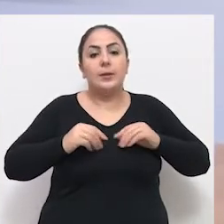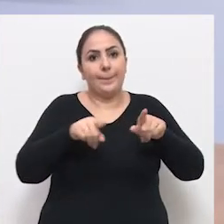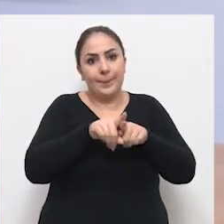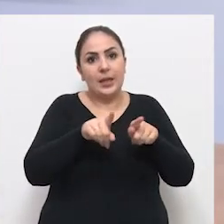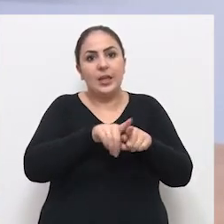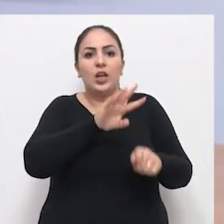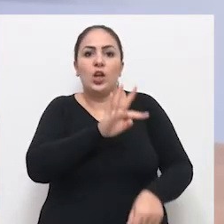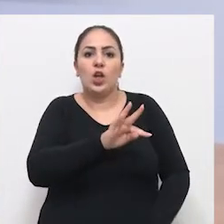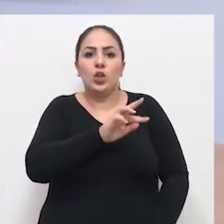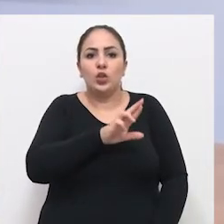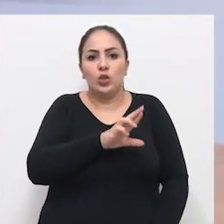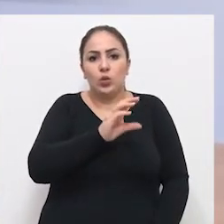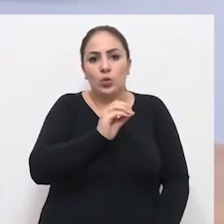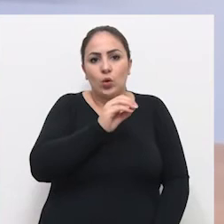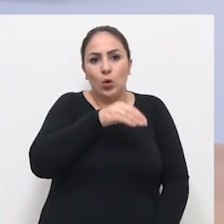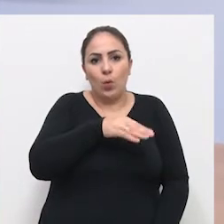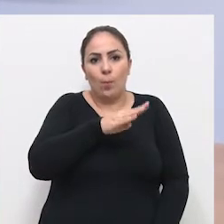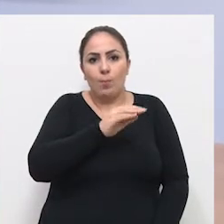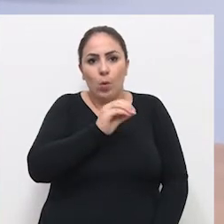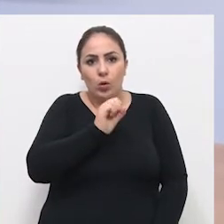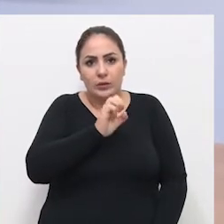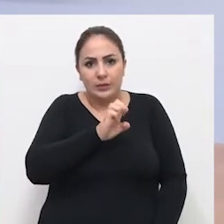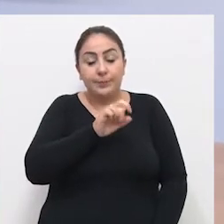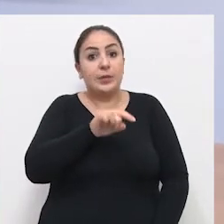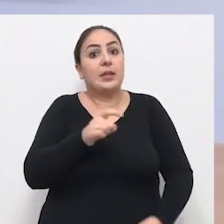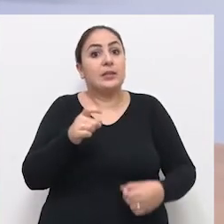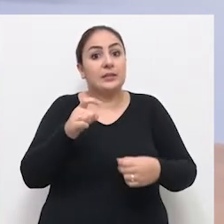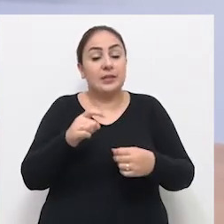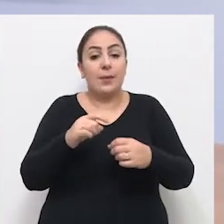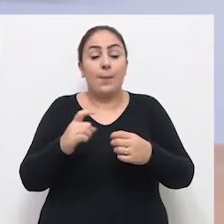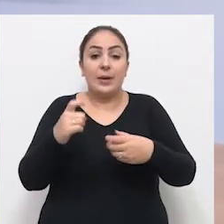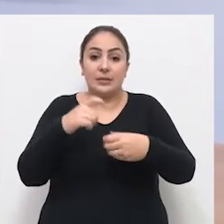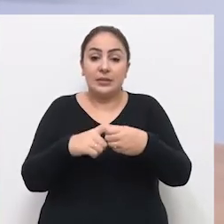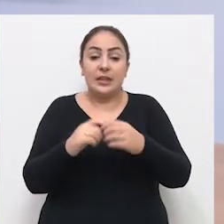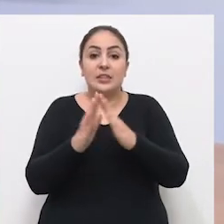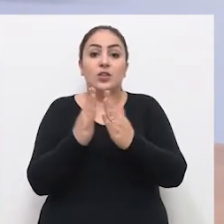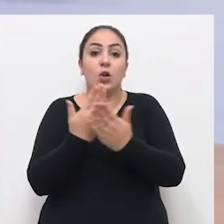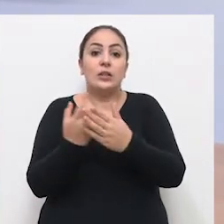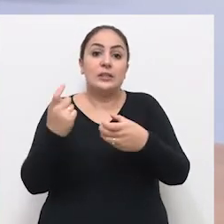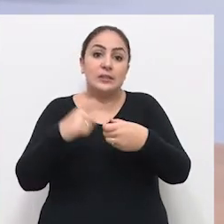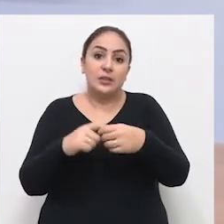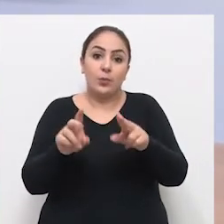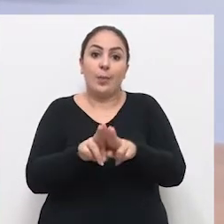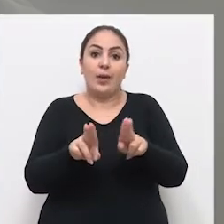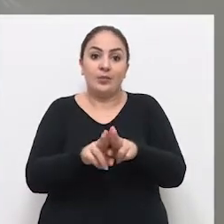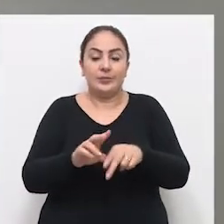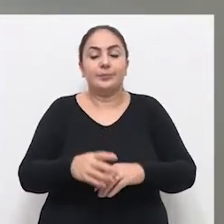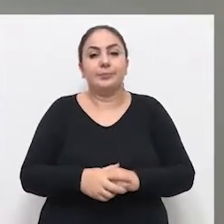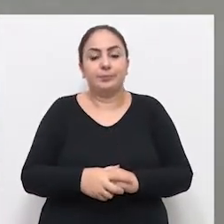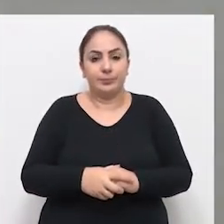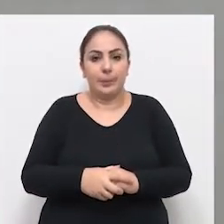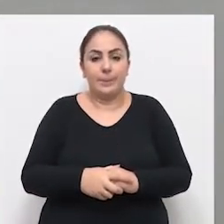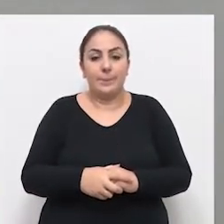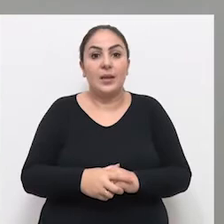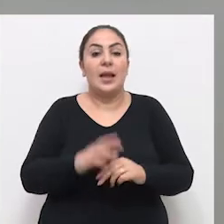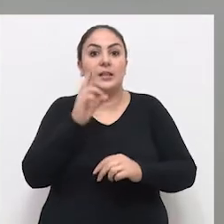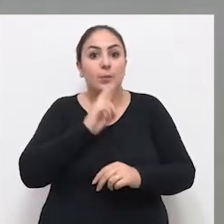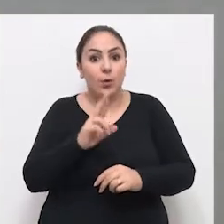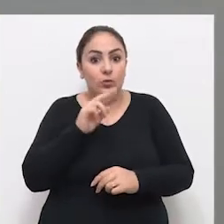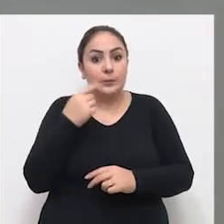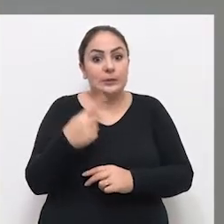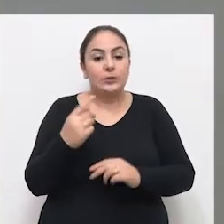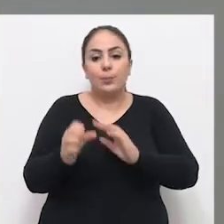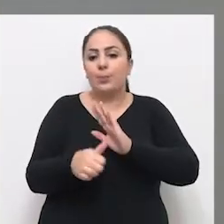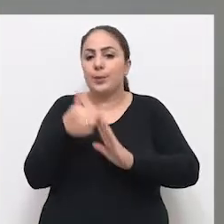trombose. Este é mais um vídeo da parceria com a Escola de Extensão da UPF. A resposta para isso, ela